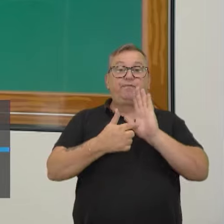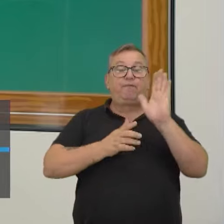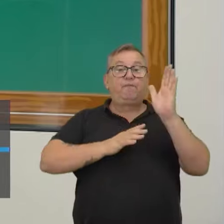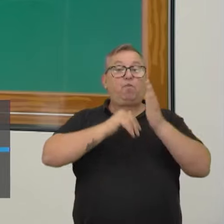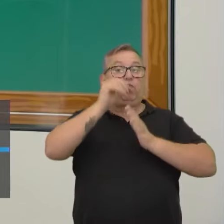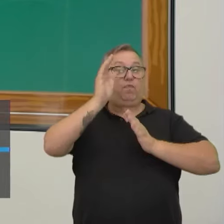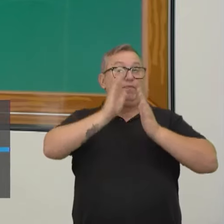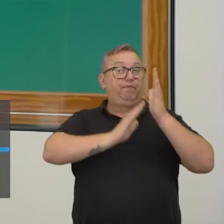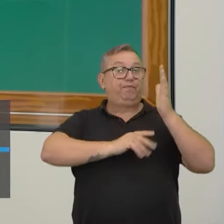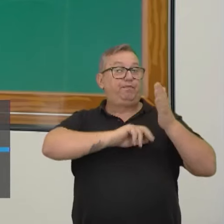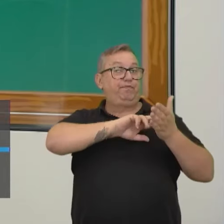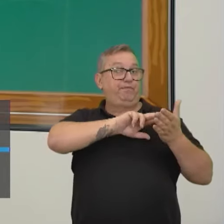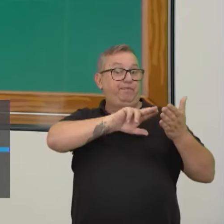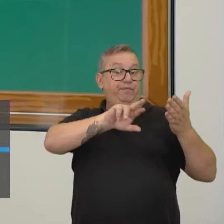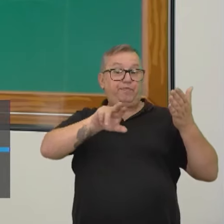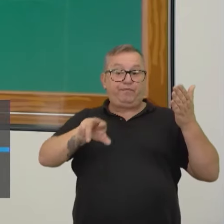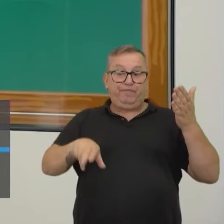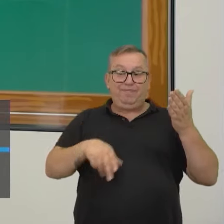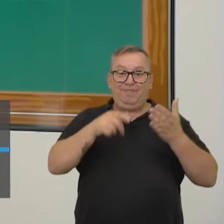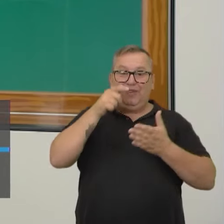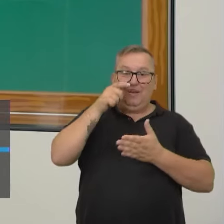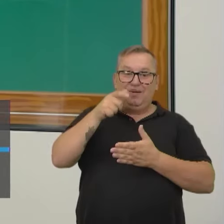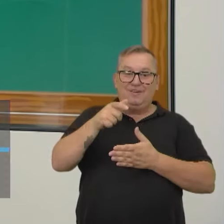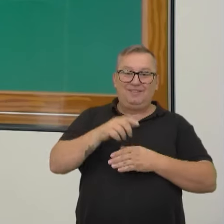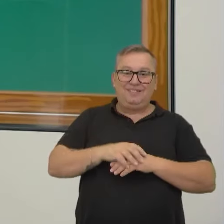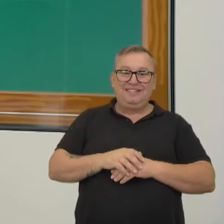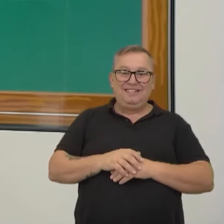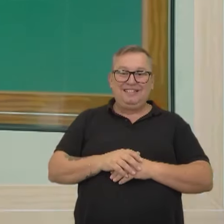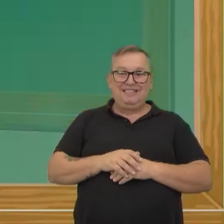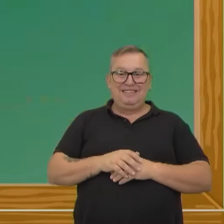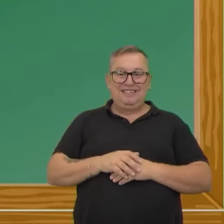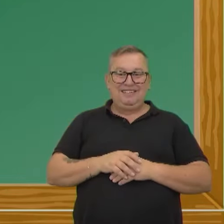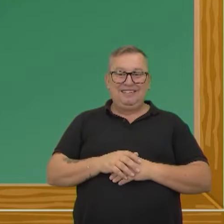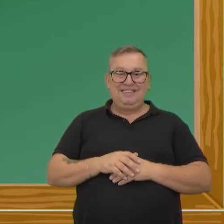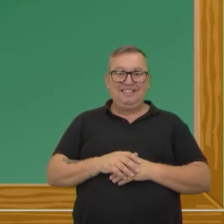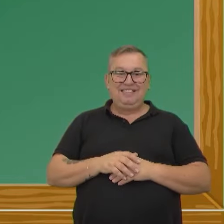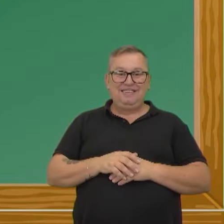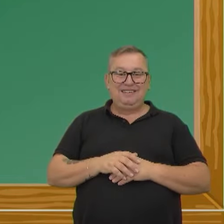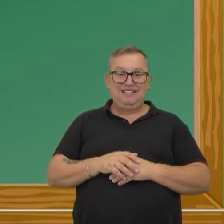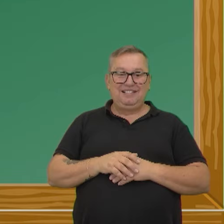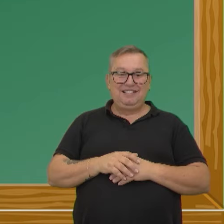artística. Agora vamos ver o contrário de nômades. Dá uma olhadinha na tela.